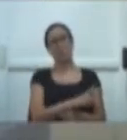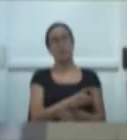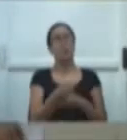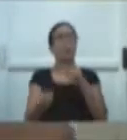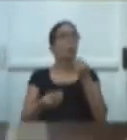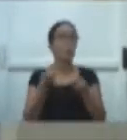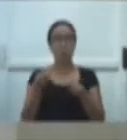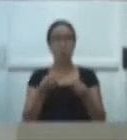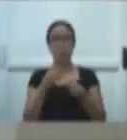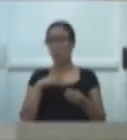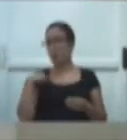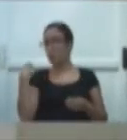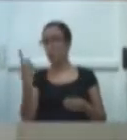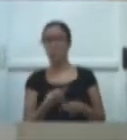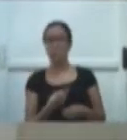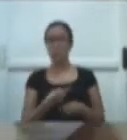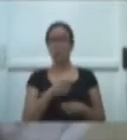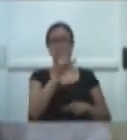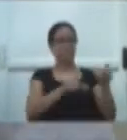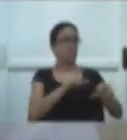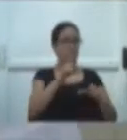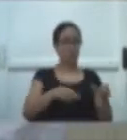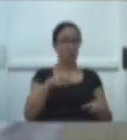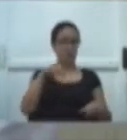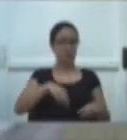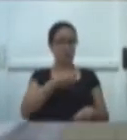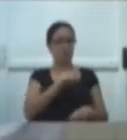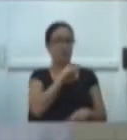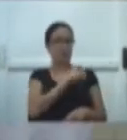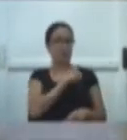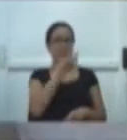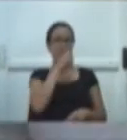vamos ter que fazer o papel que o prefeito não fez.